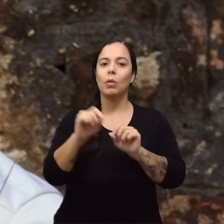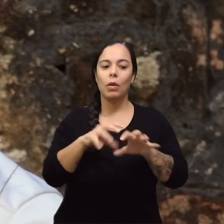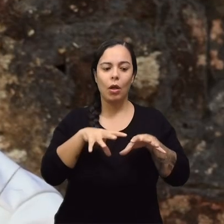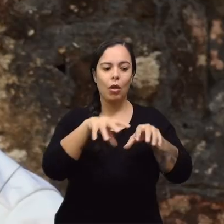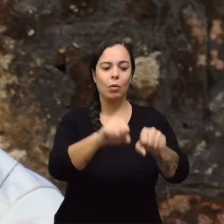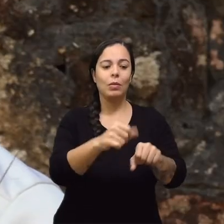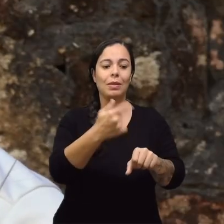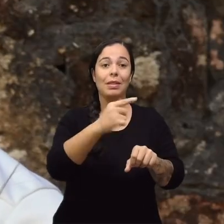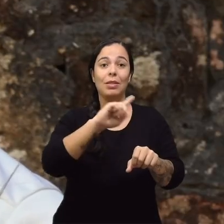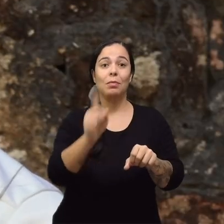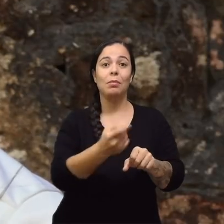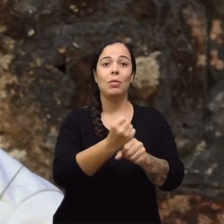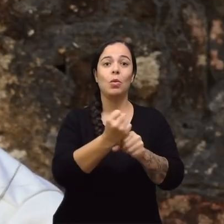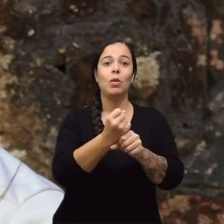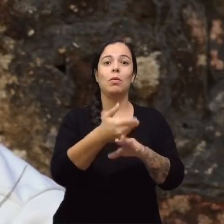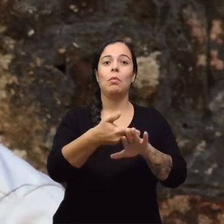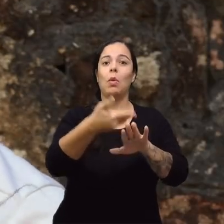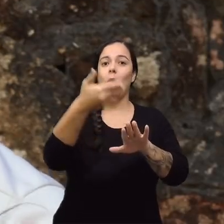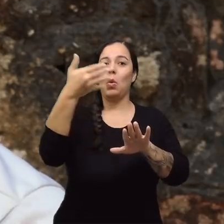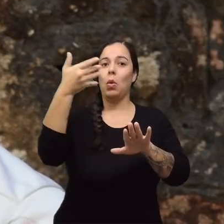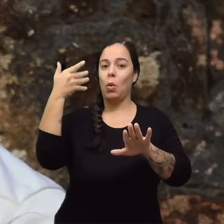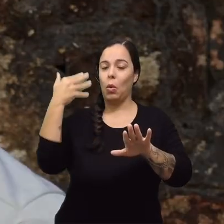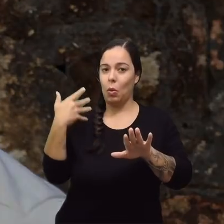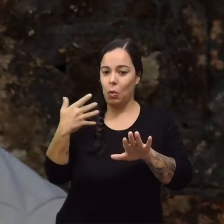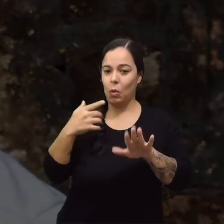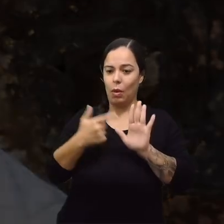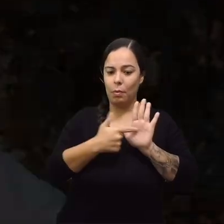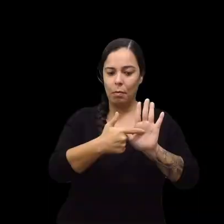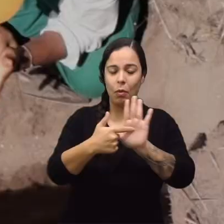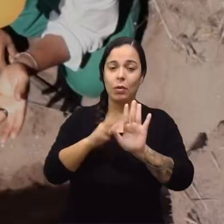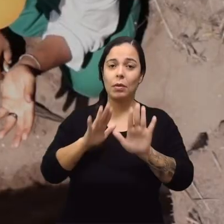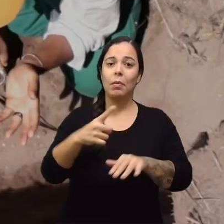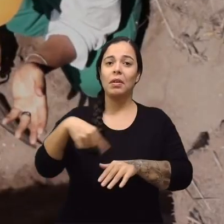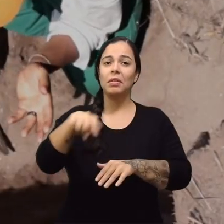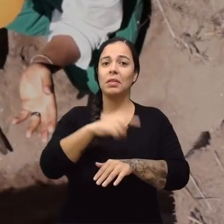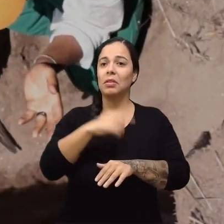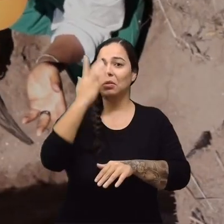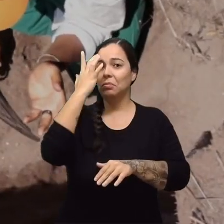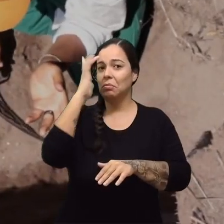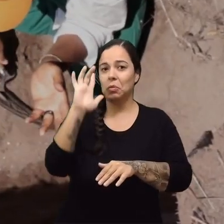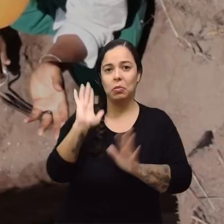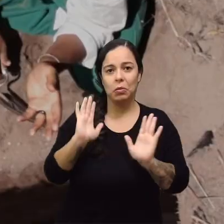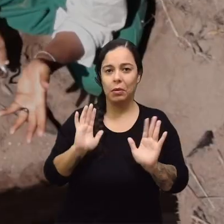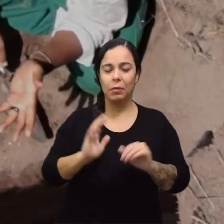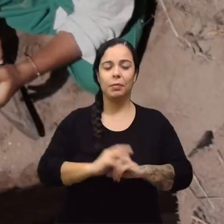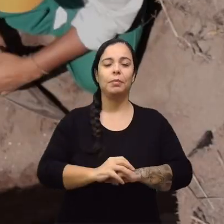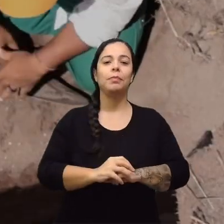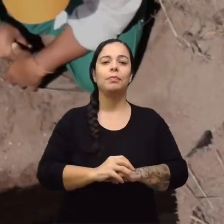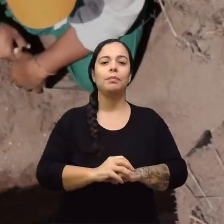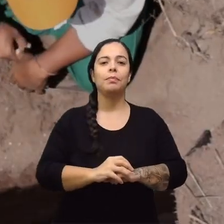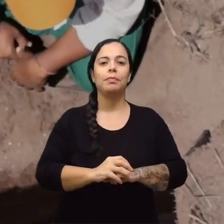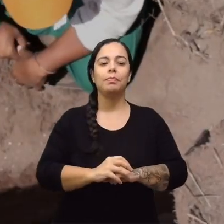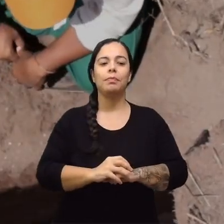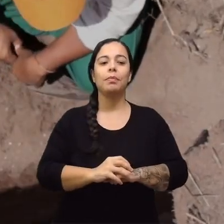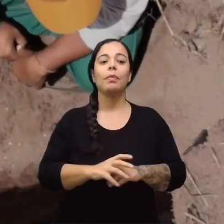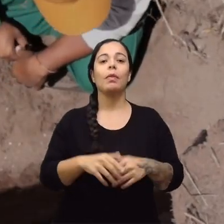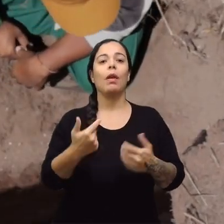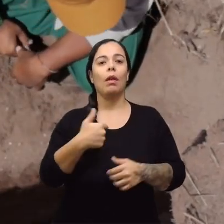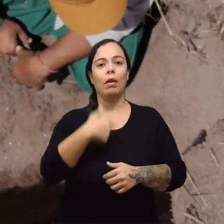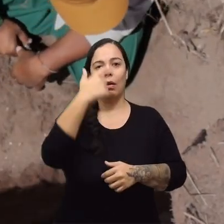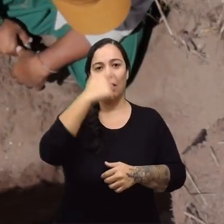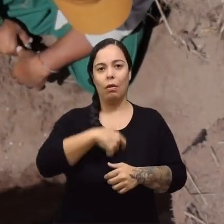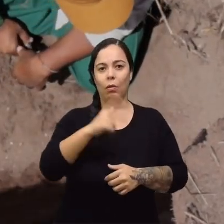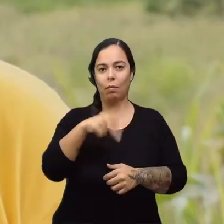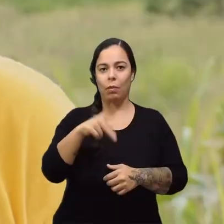do presente, a gente ainda não sabe quase nada sobre eles. Eu sou professor do curso de graduação em arqueologia